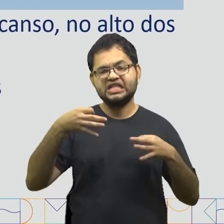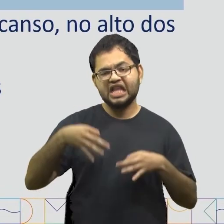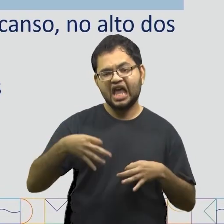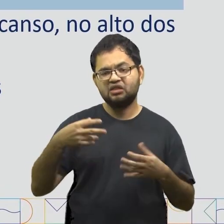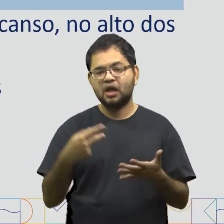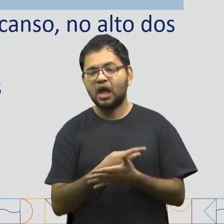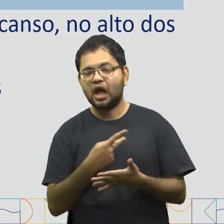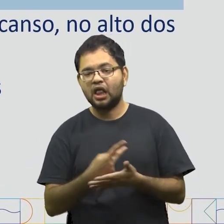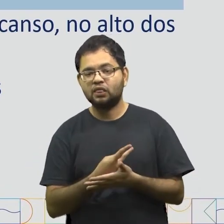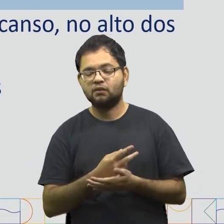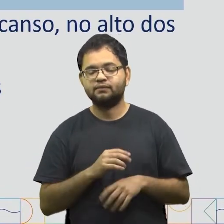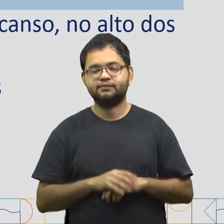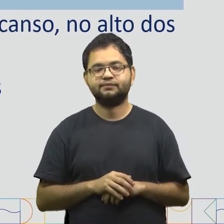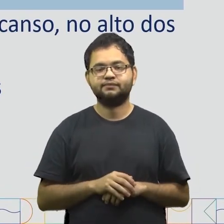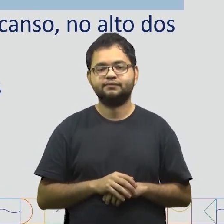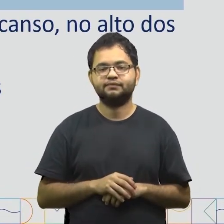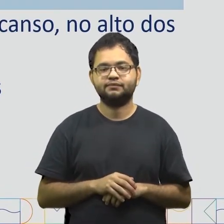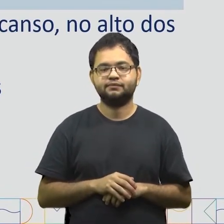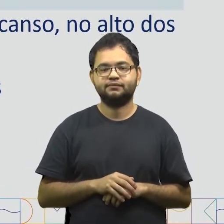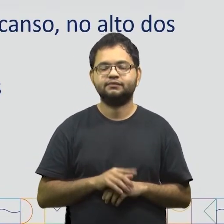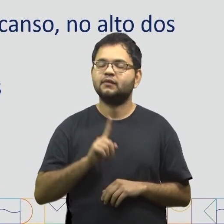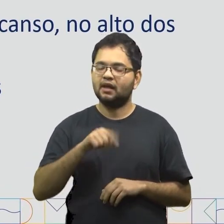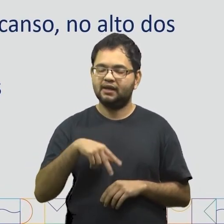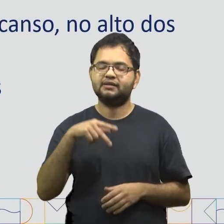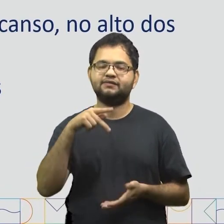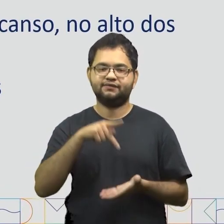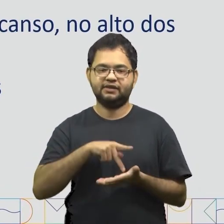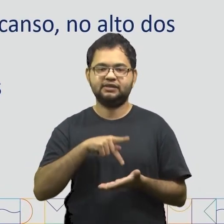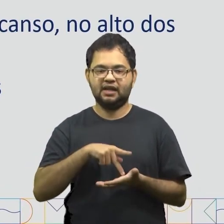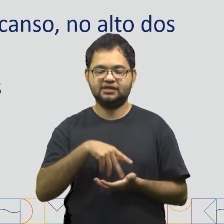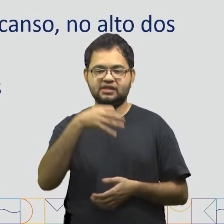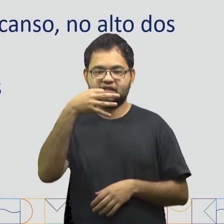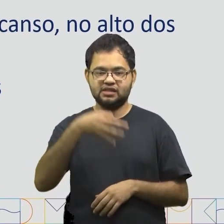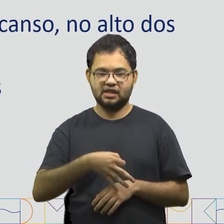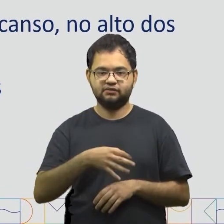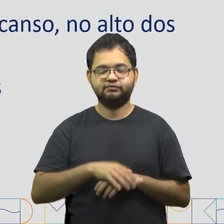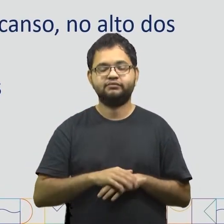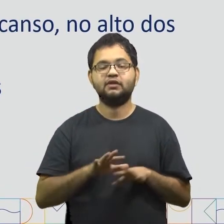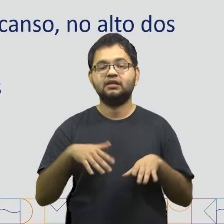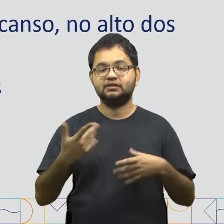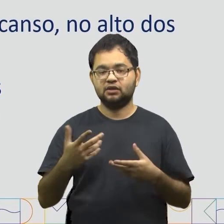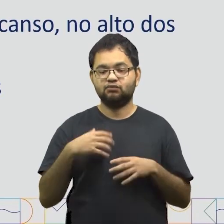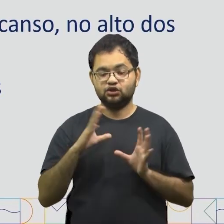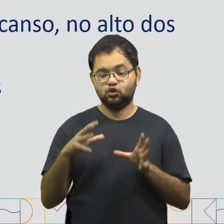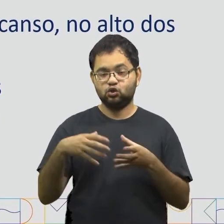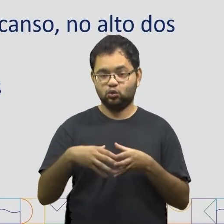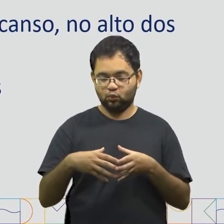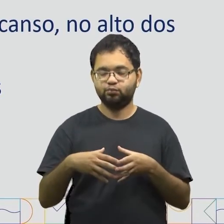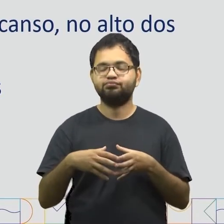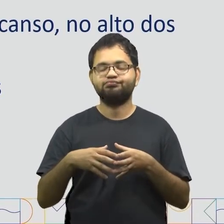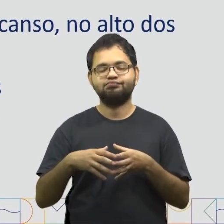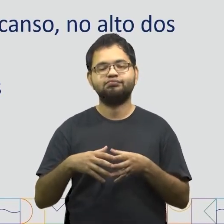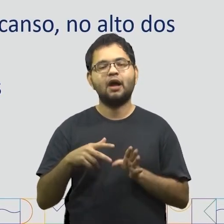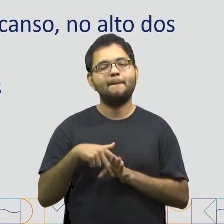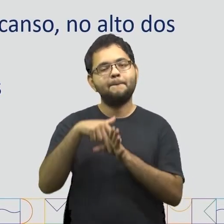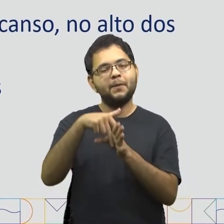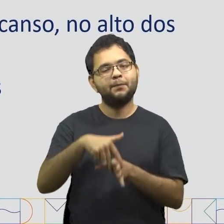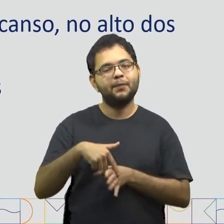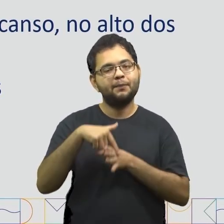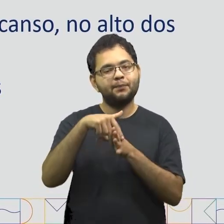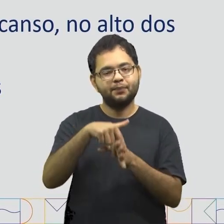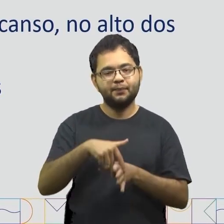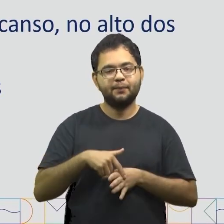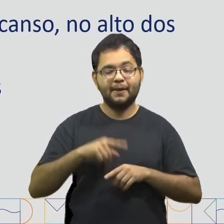verdadeira ou falsa ela é verdadeira os tropeiros eram responsáveis pelo transporte